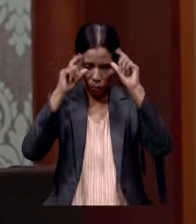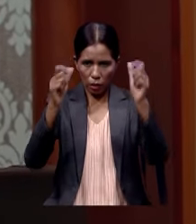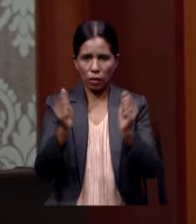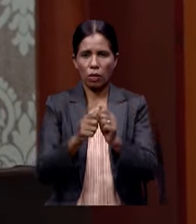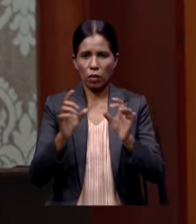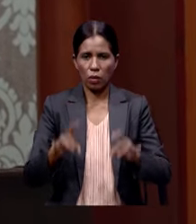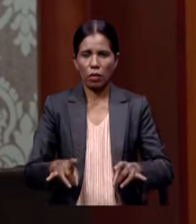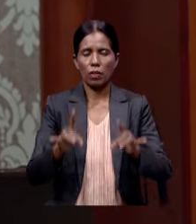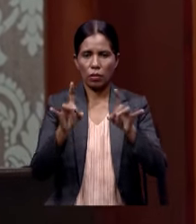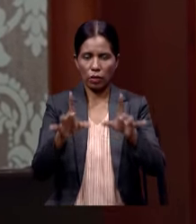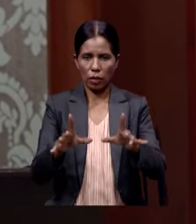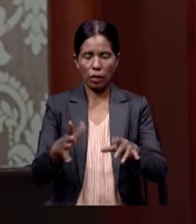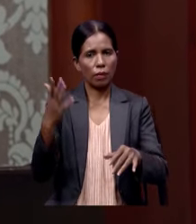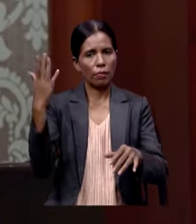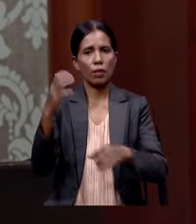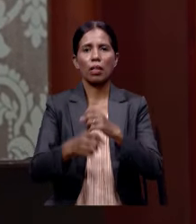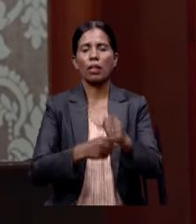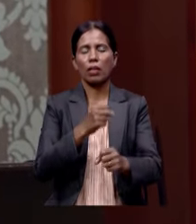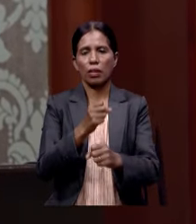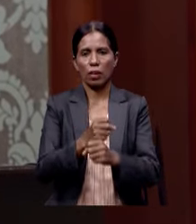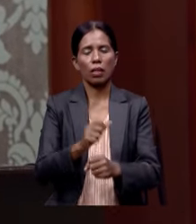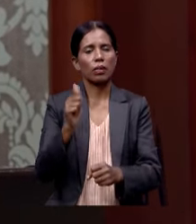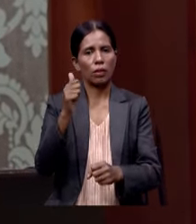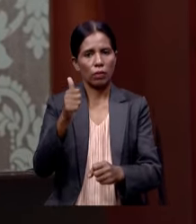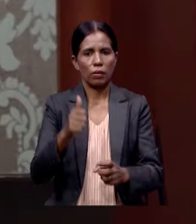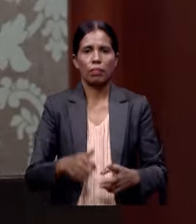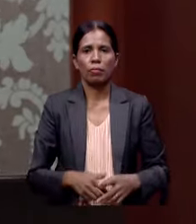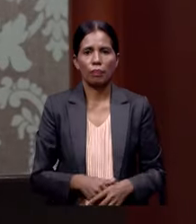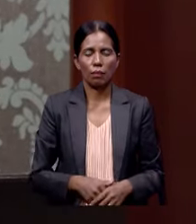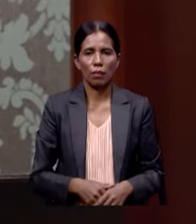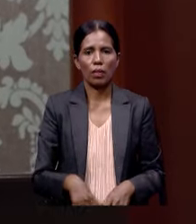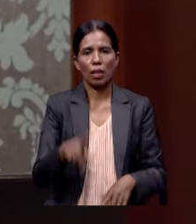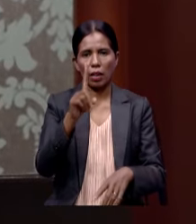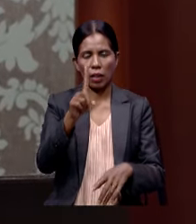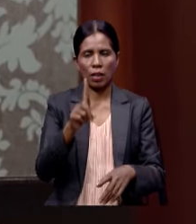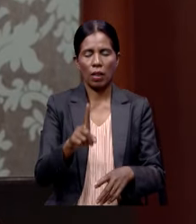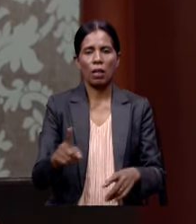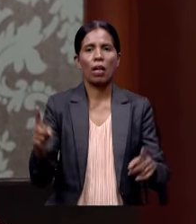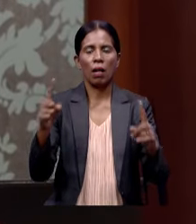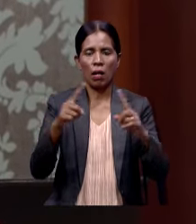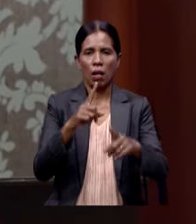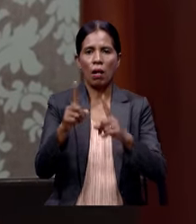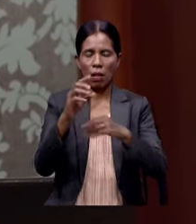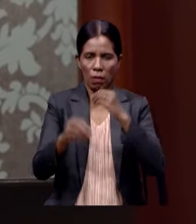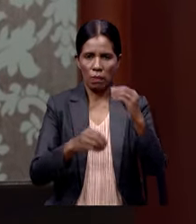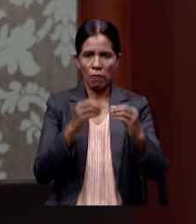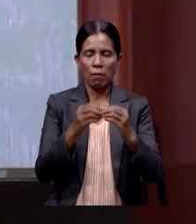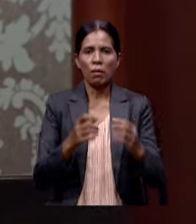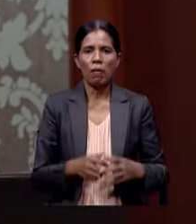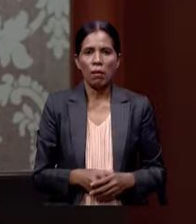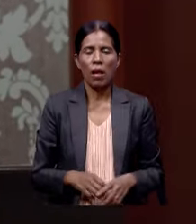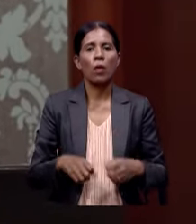Austrália e a Tina Sanulo Rei Singona e da Fale Maca Qualia Conabá